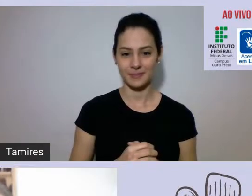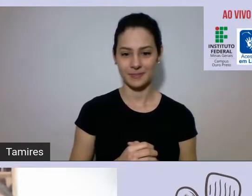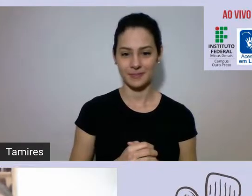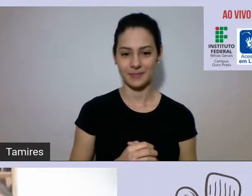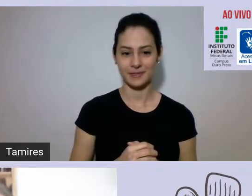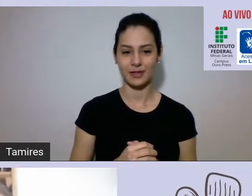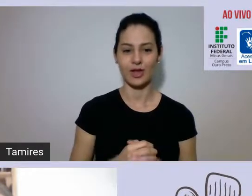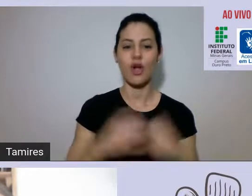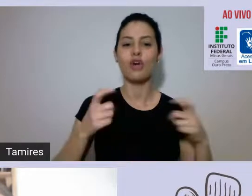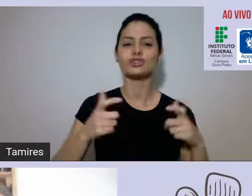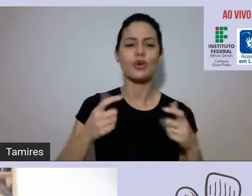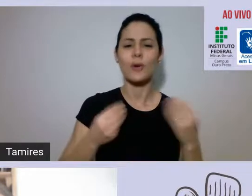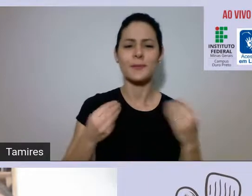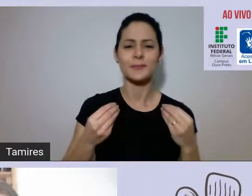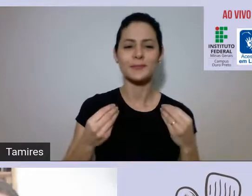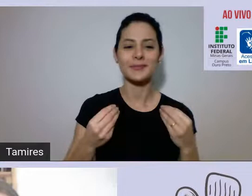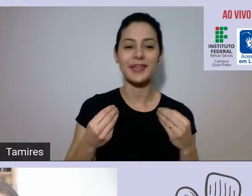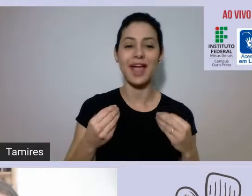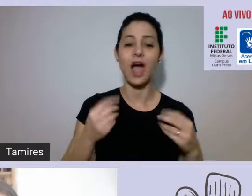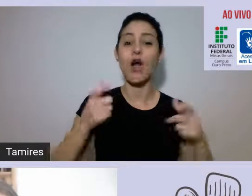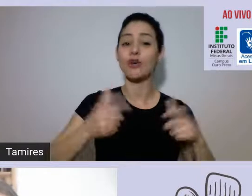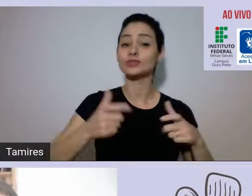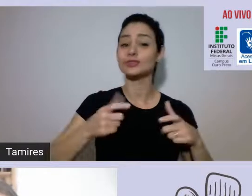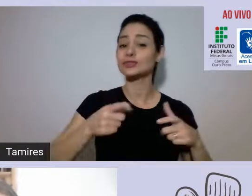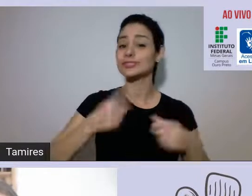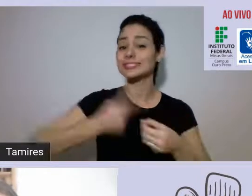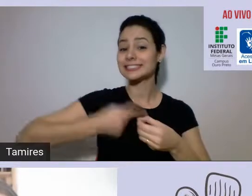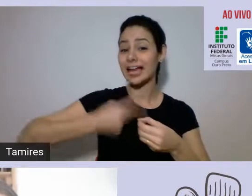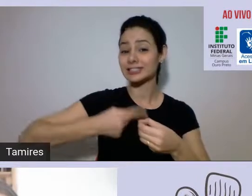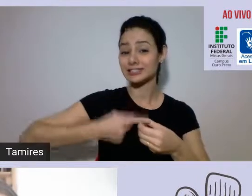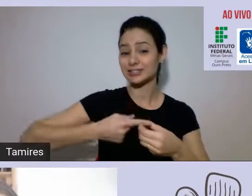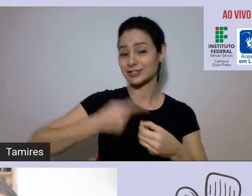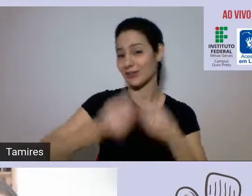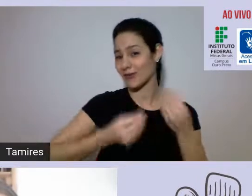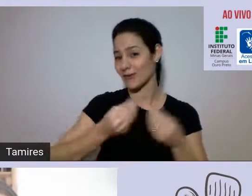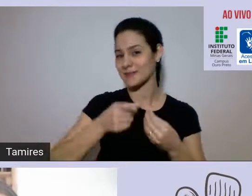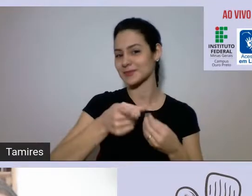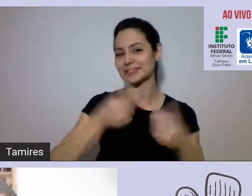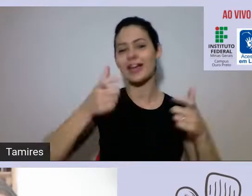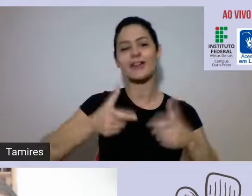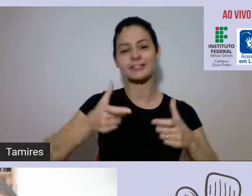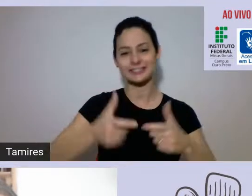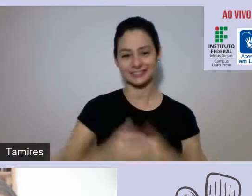Estoy, ¿cómo? Você está em qual cidade? Como é que está aí?